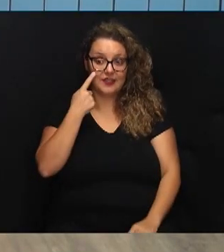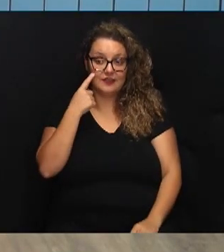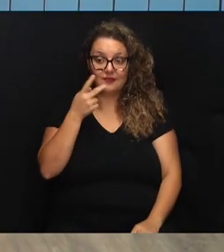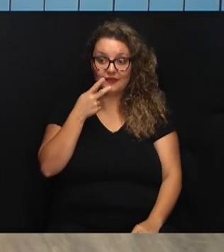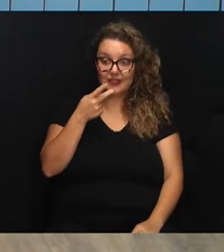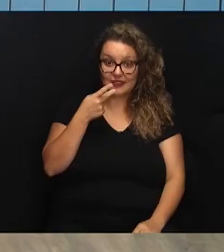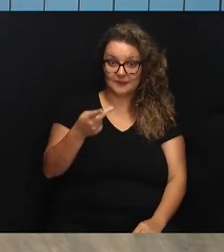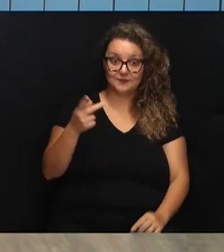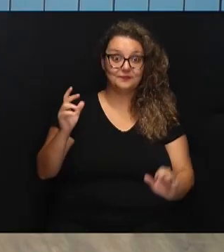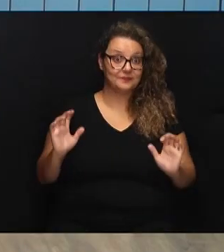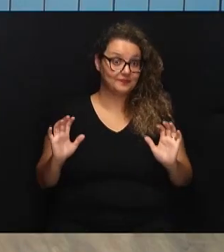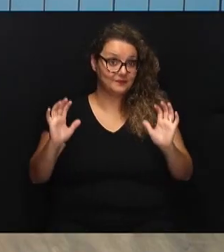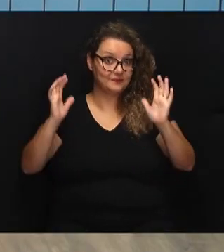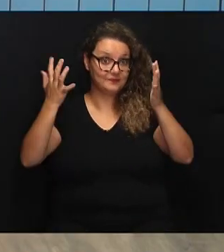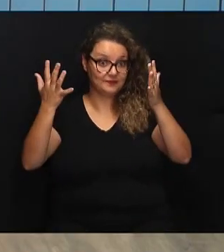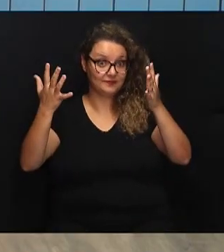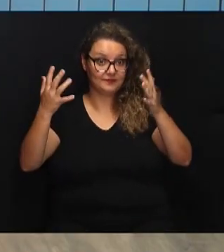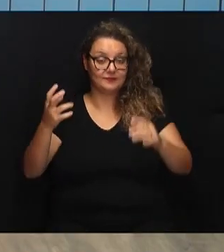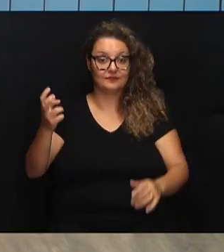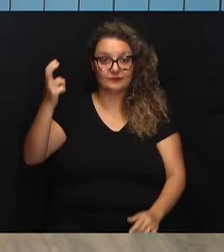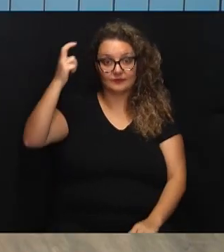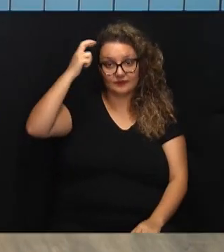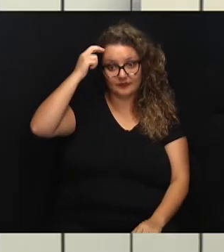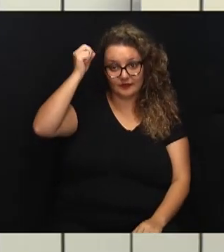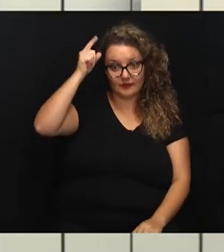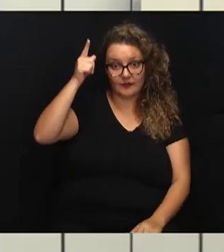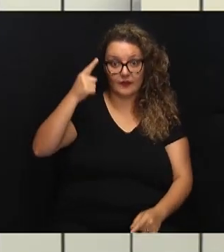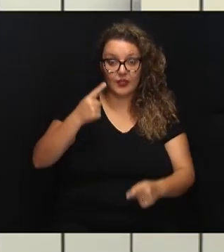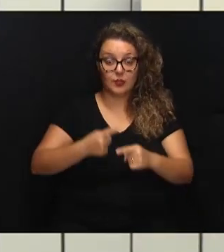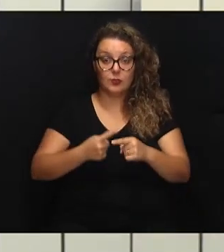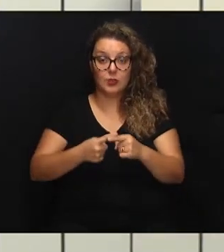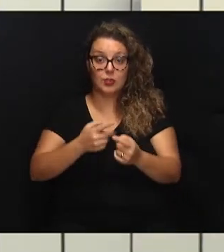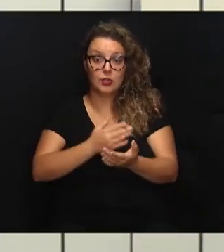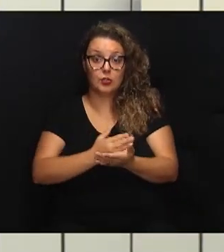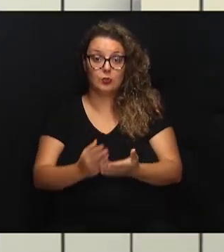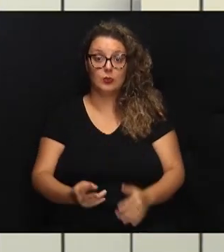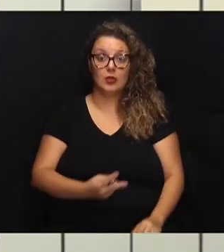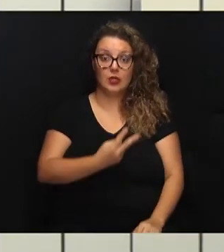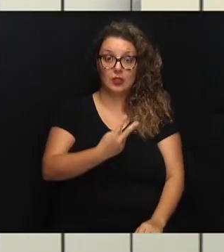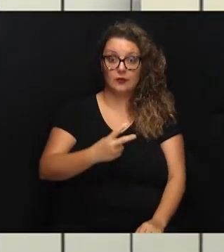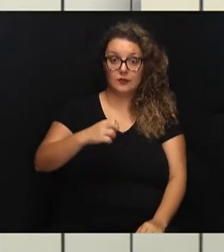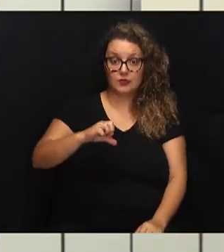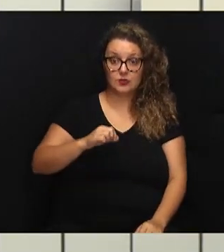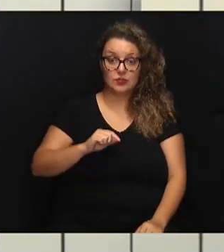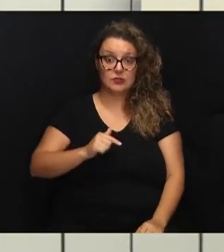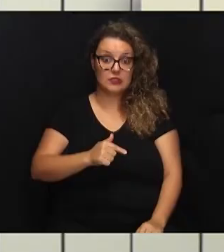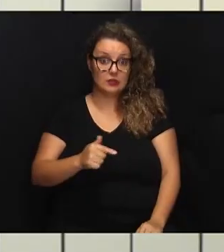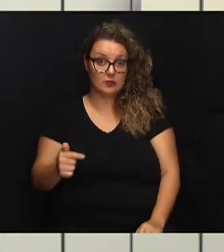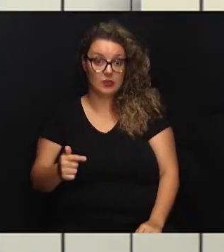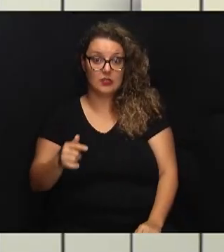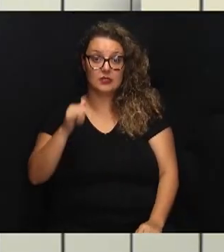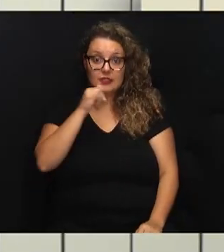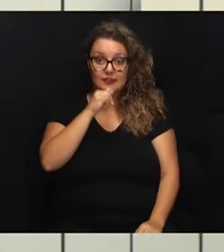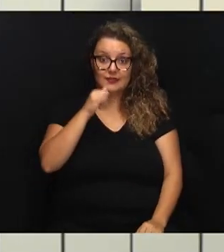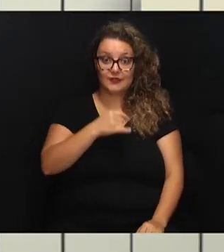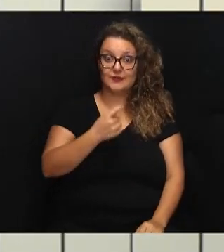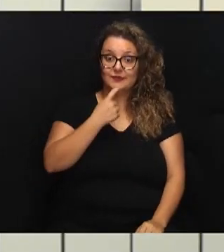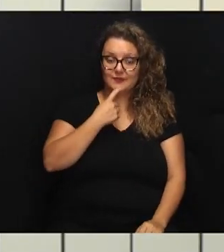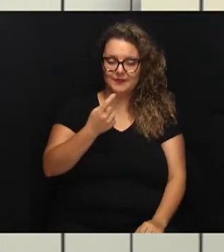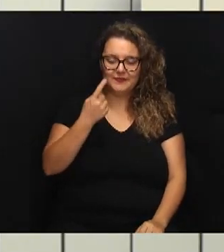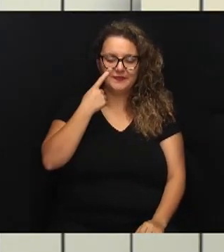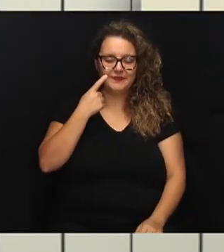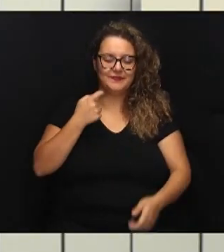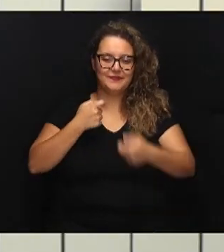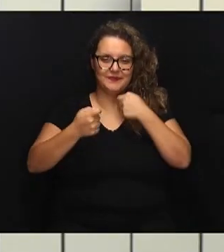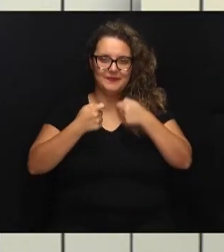de festa e de cultura, porque começou a 29ª Semana Italiana em Campinas. Veja na